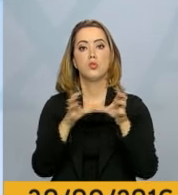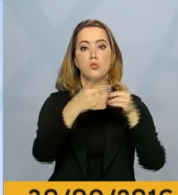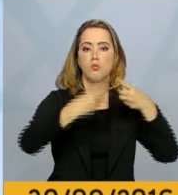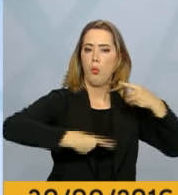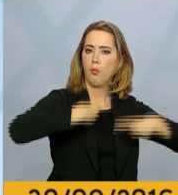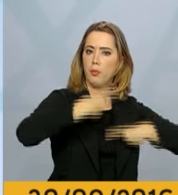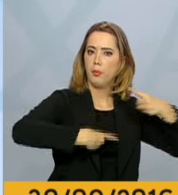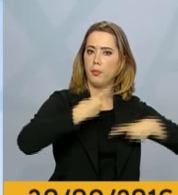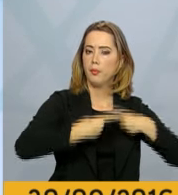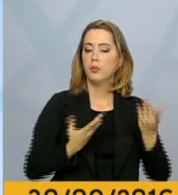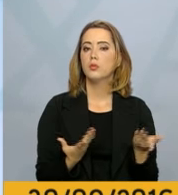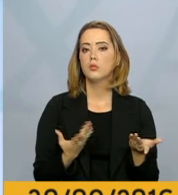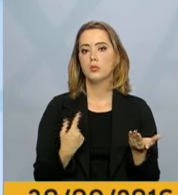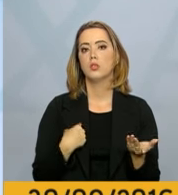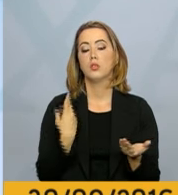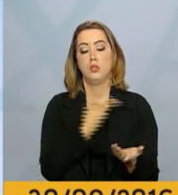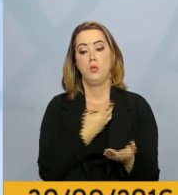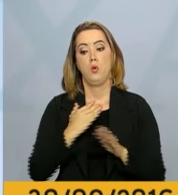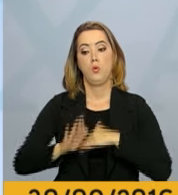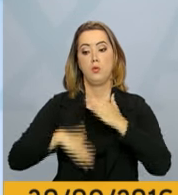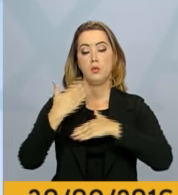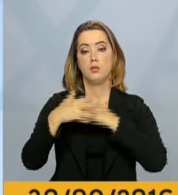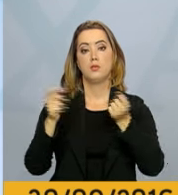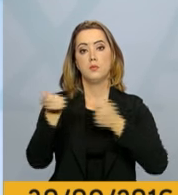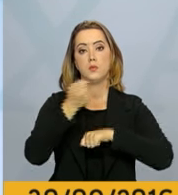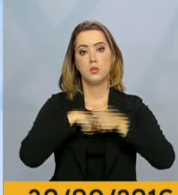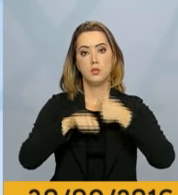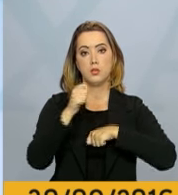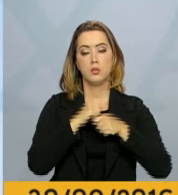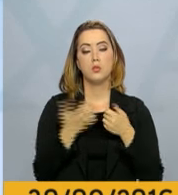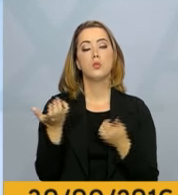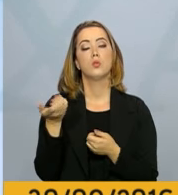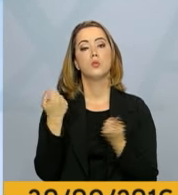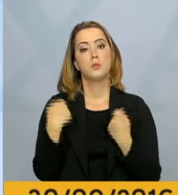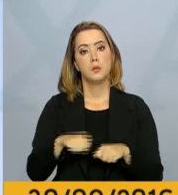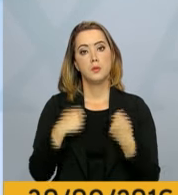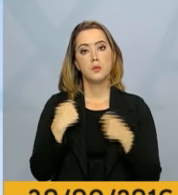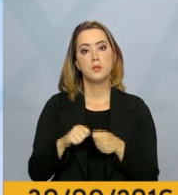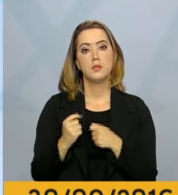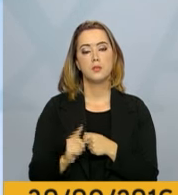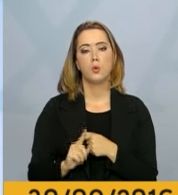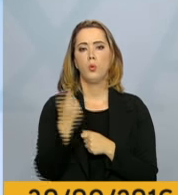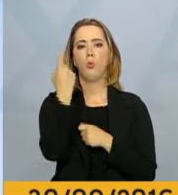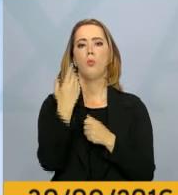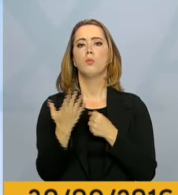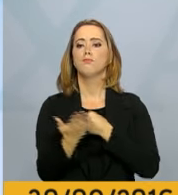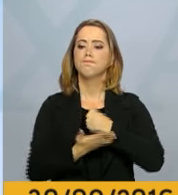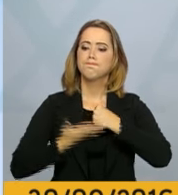visão de que o crescimento econômico sustentado requer alicerces sólidos